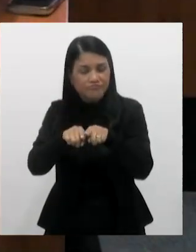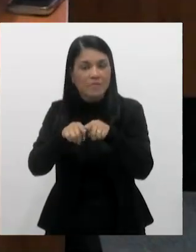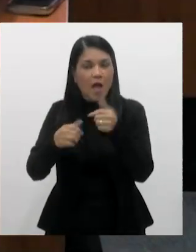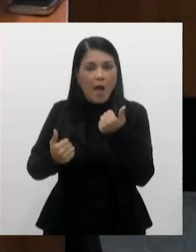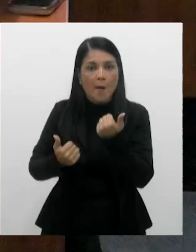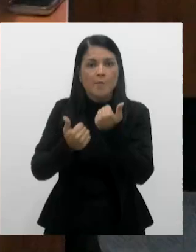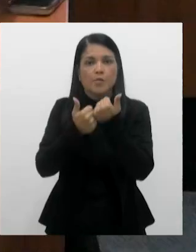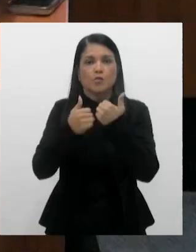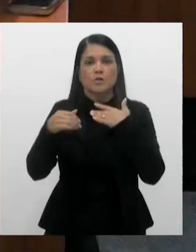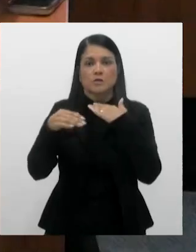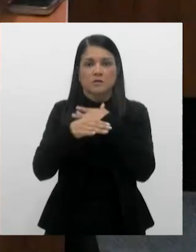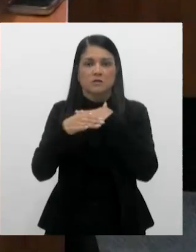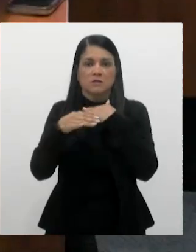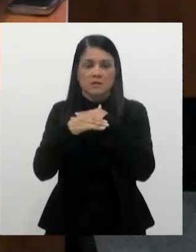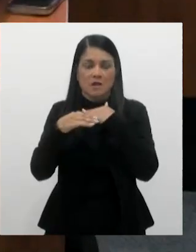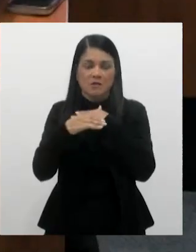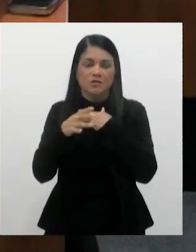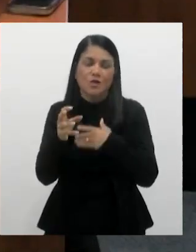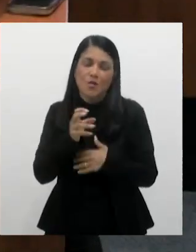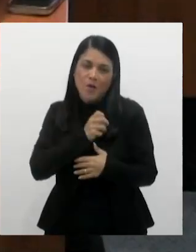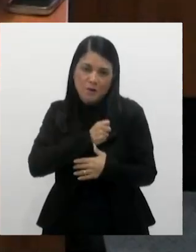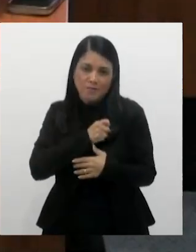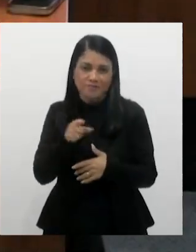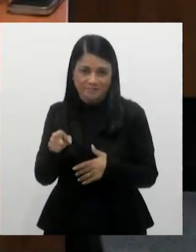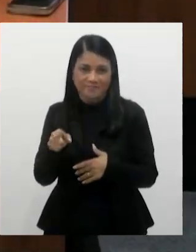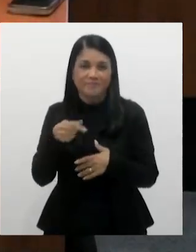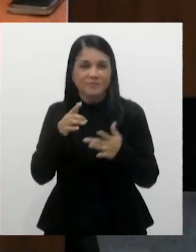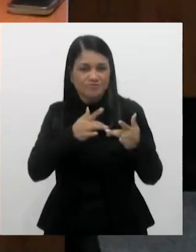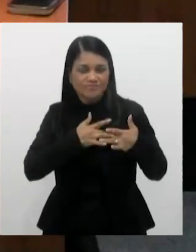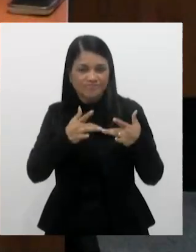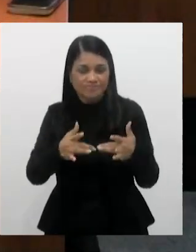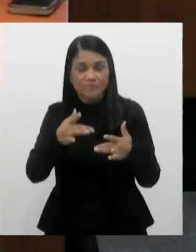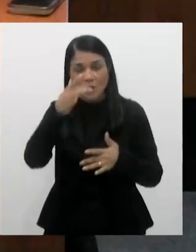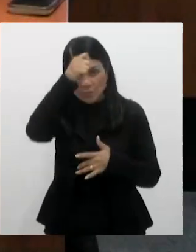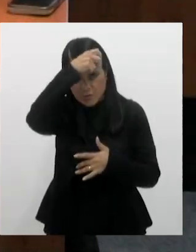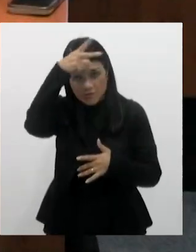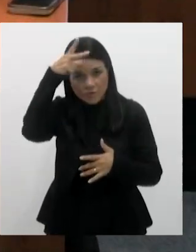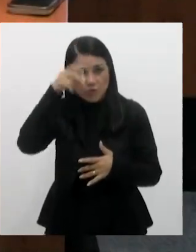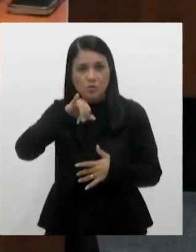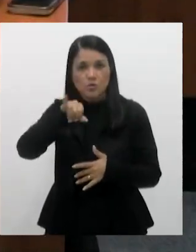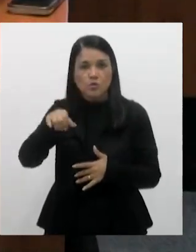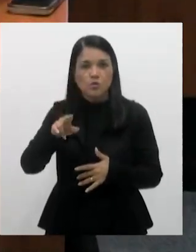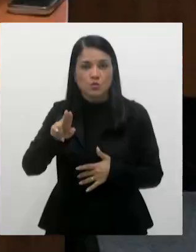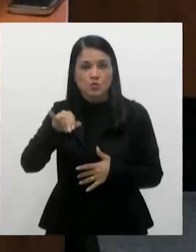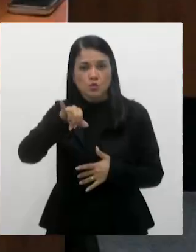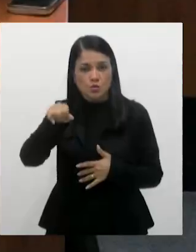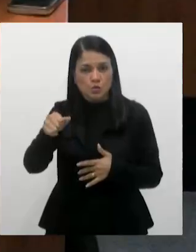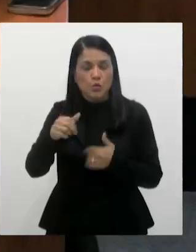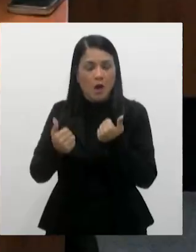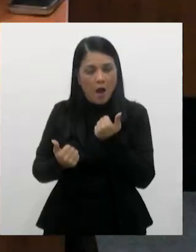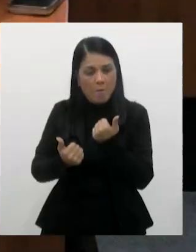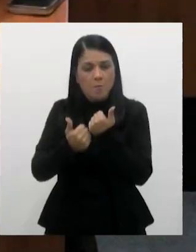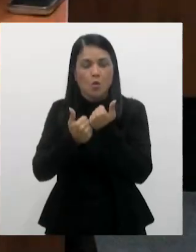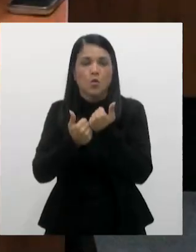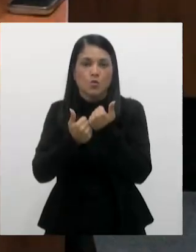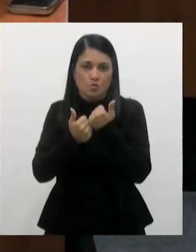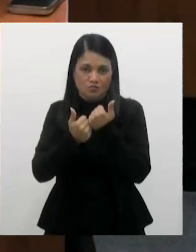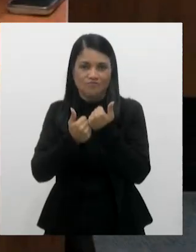esta cidade que eu amo tanto. Então, aqui minha solidariedade ao prefeito Juju, estendendo o nosso apoio, dizendo que estamos à disposição para